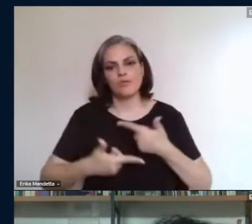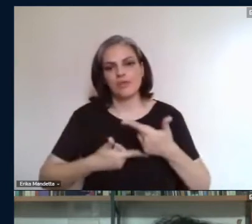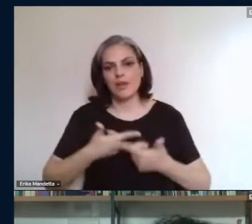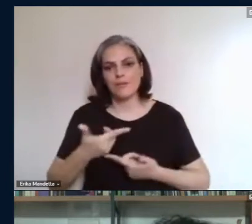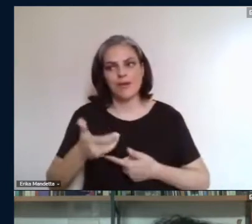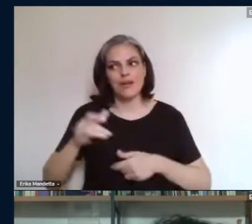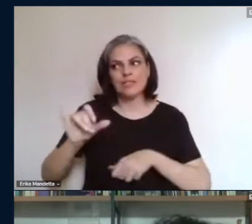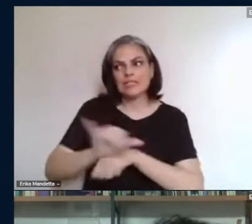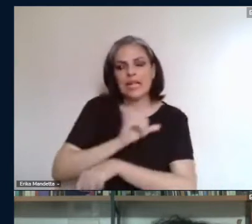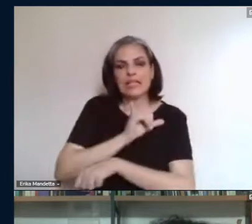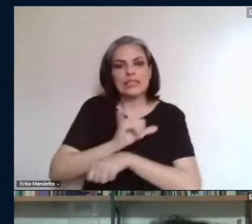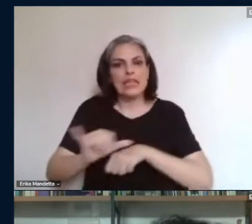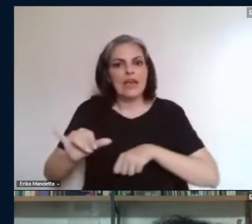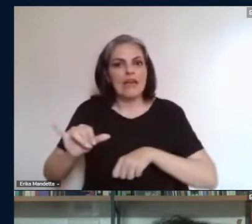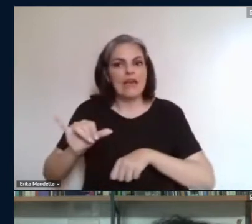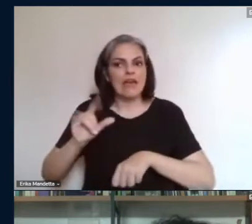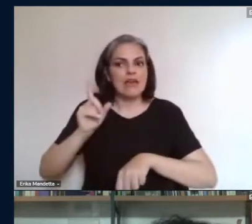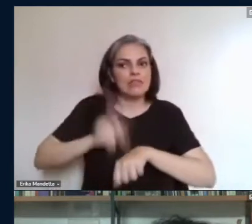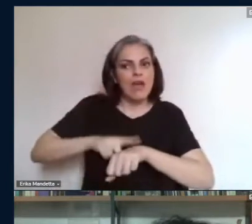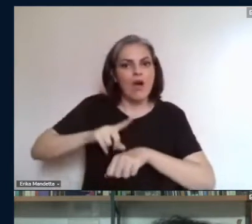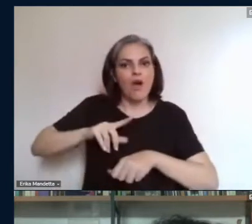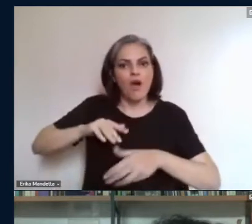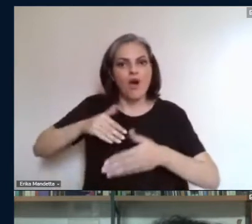estratégia, resolução,